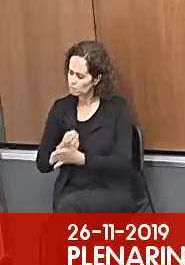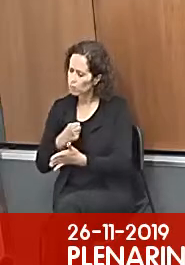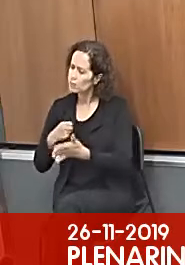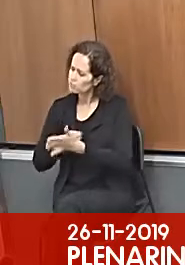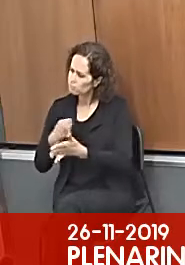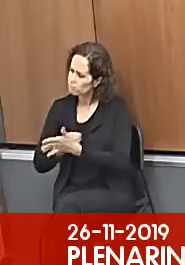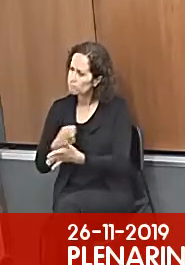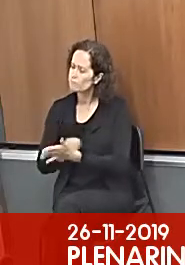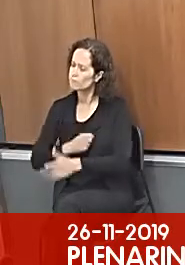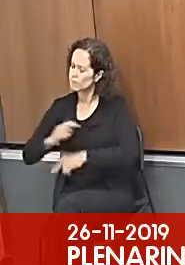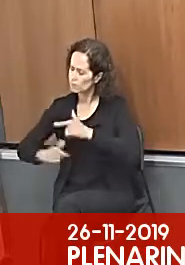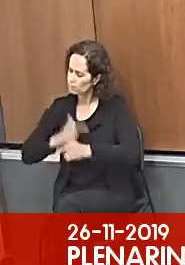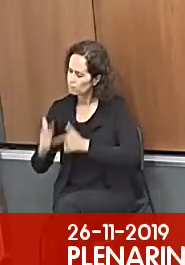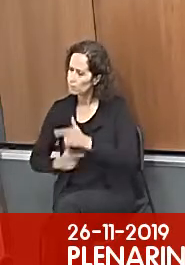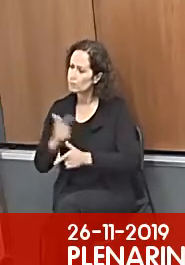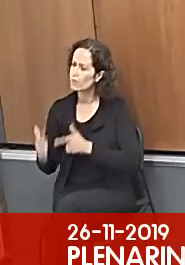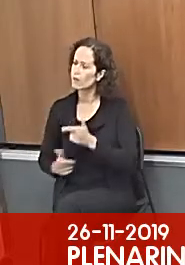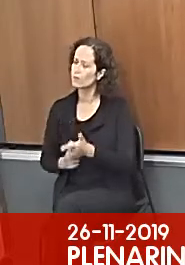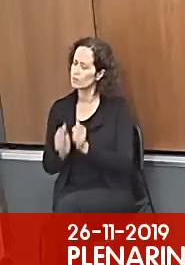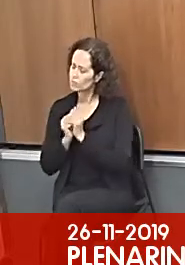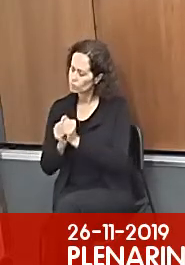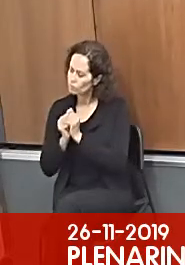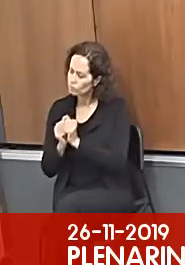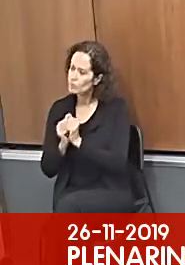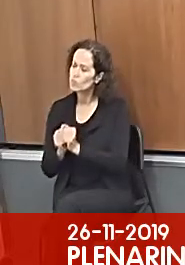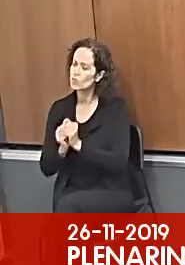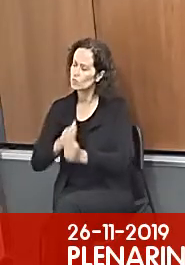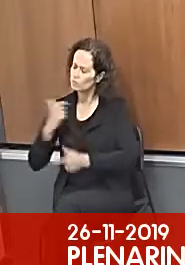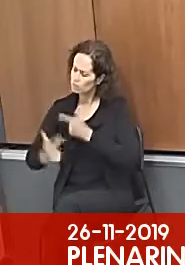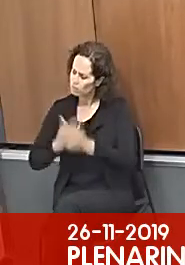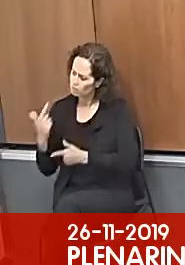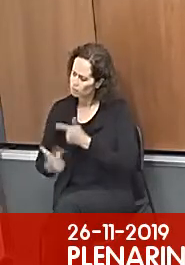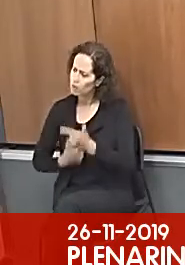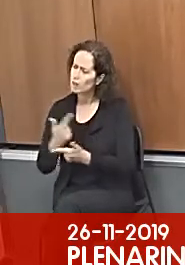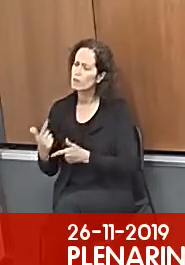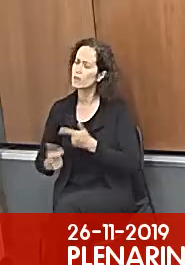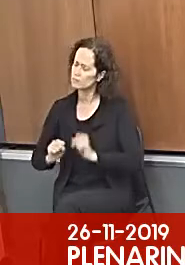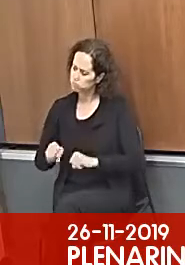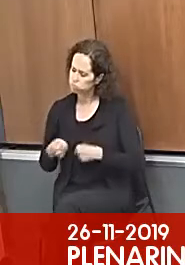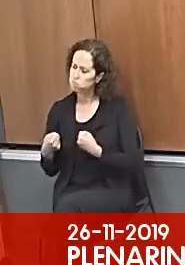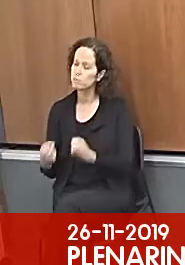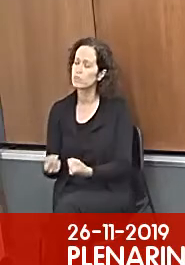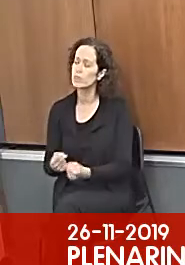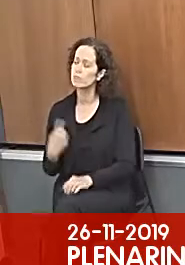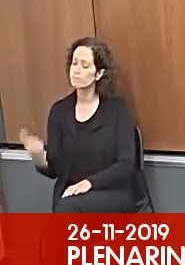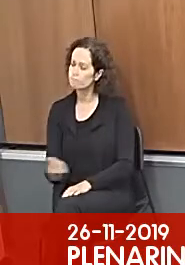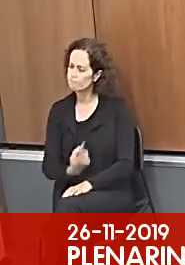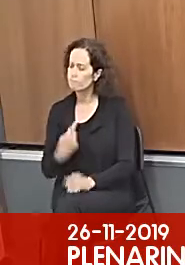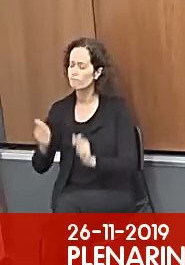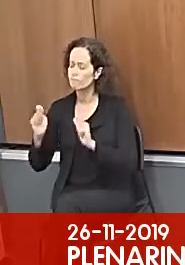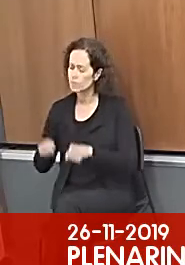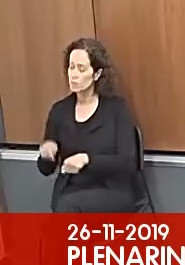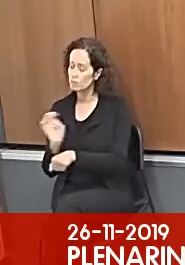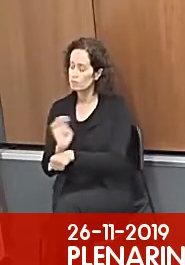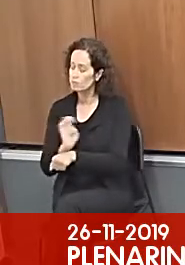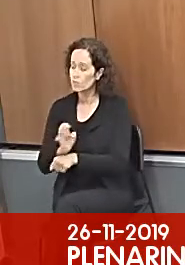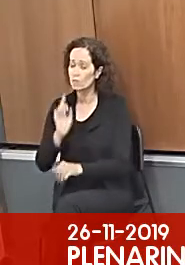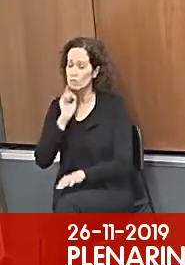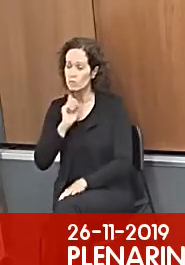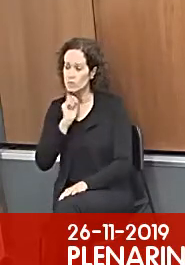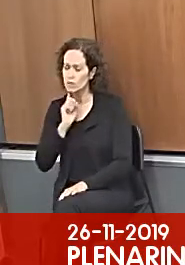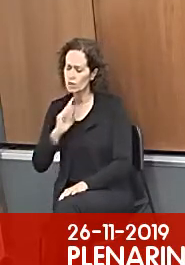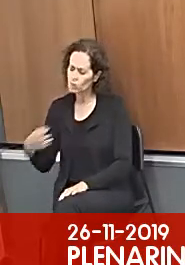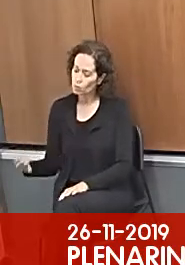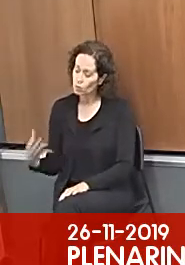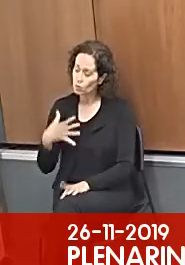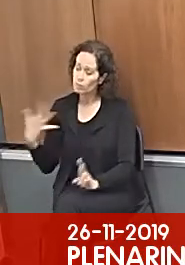né, deputado Zé Guilherme, estaremos lado a lado, trabalhando arduamente para que a gente possa trazer para o Estado de Minas Gerais uma